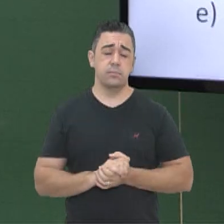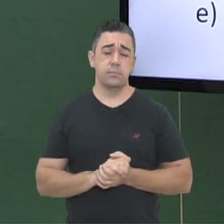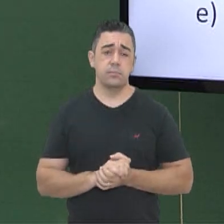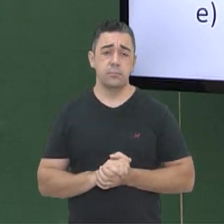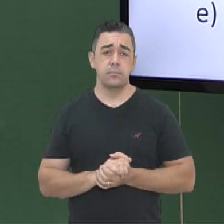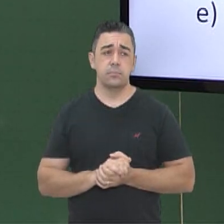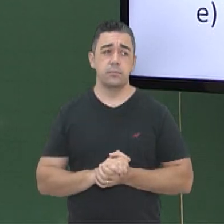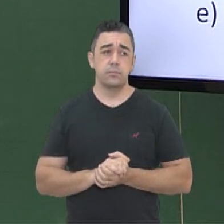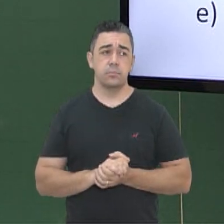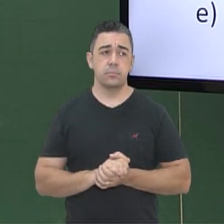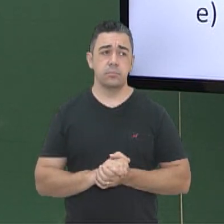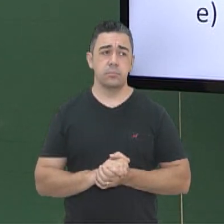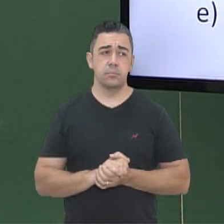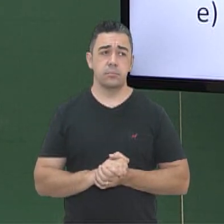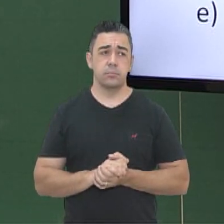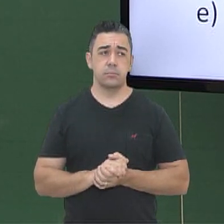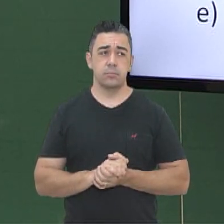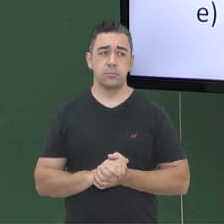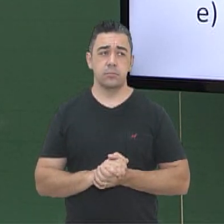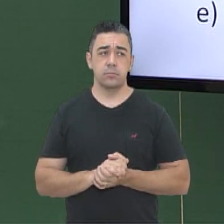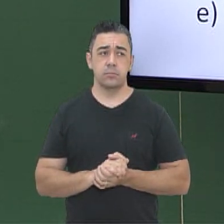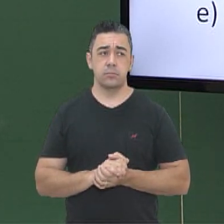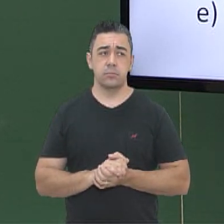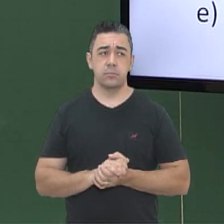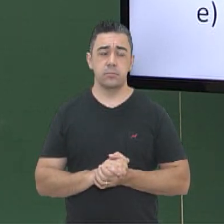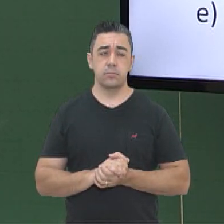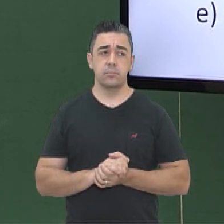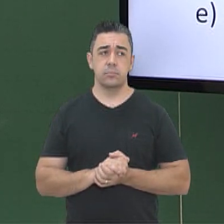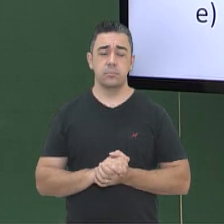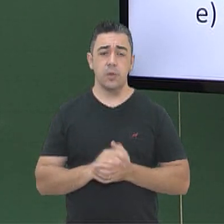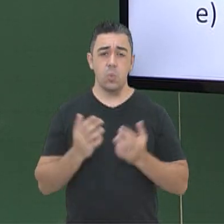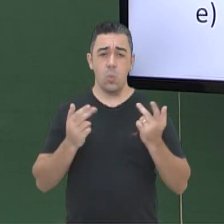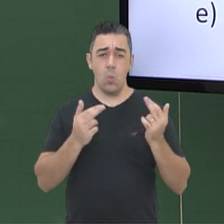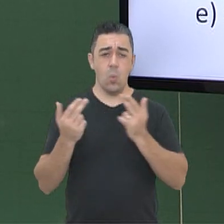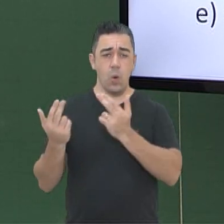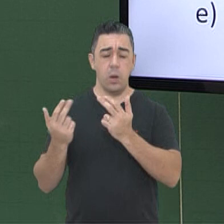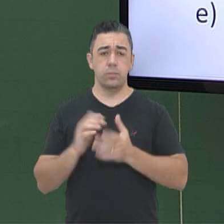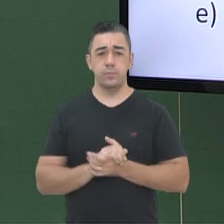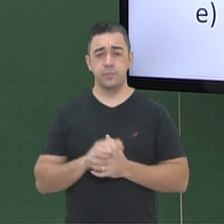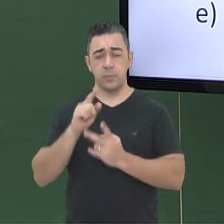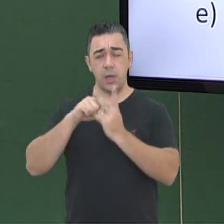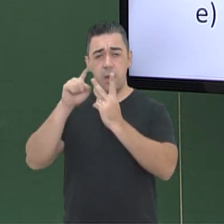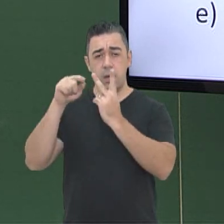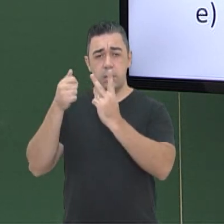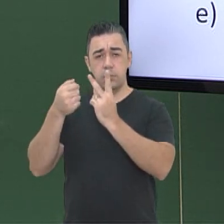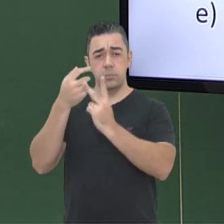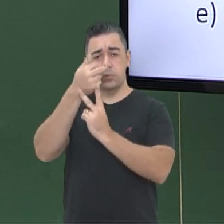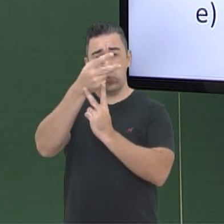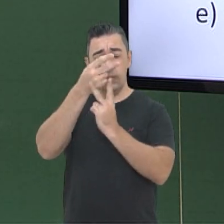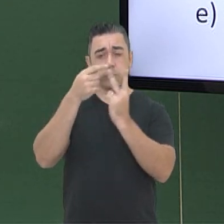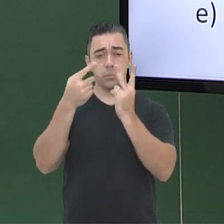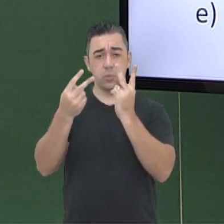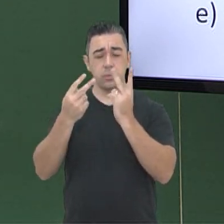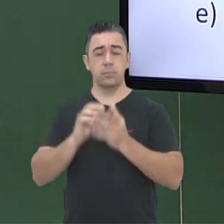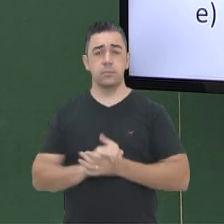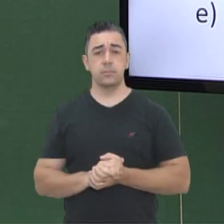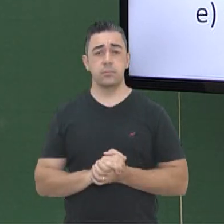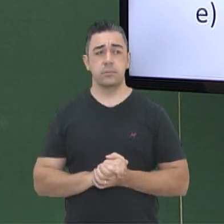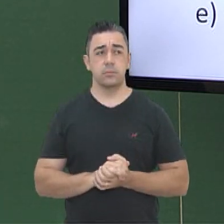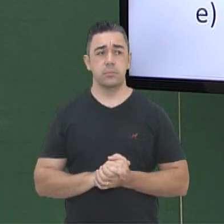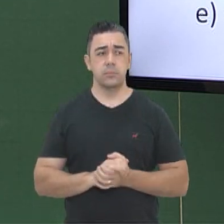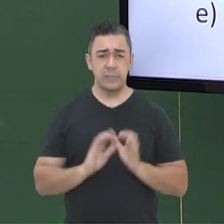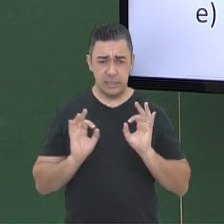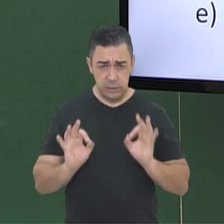dentro da outra. 2 é igual a raiz de índice 12 de